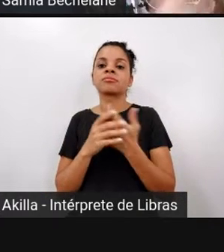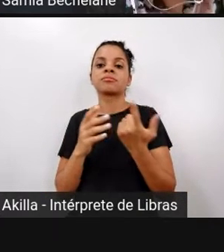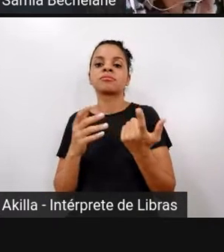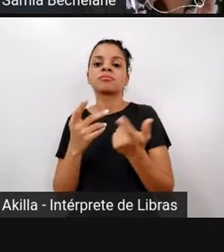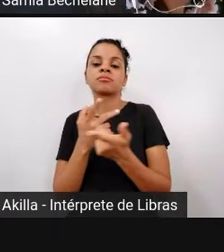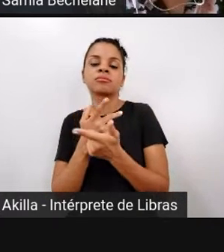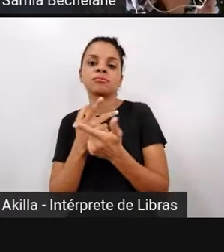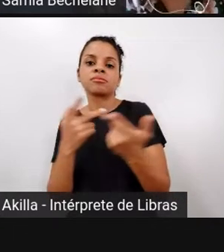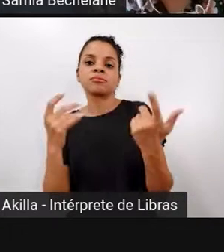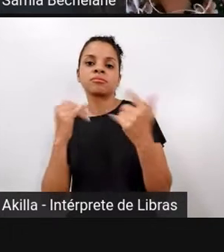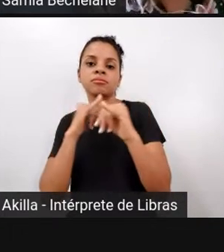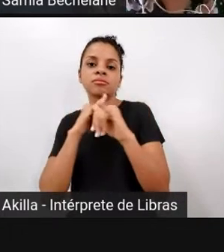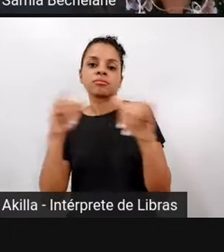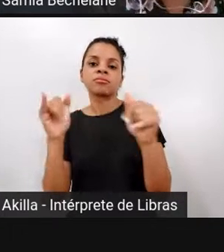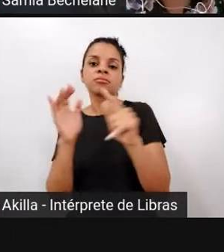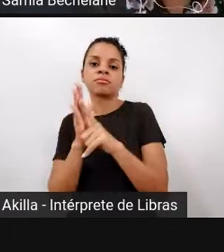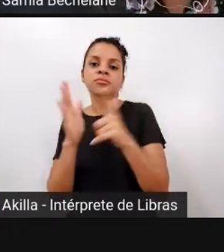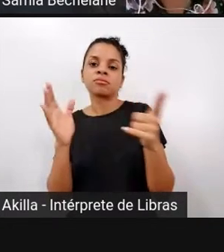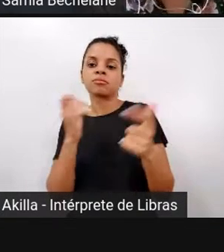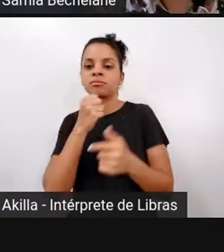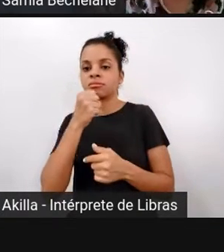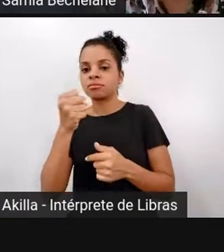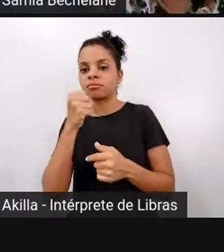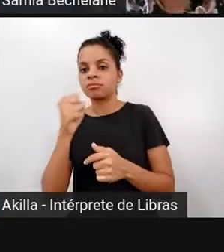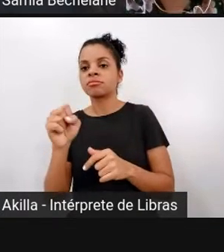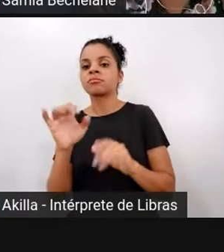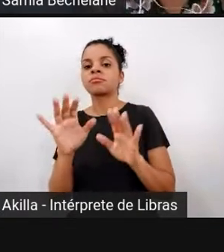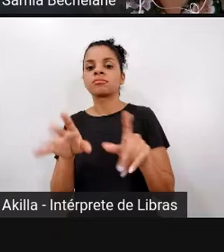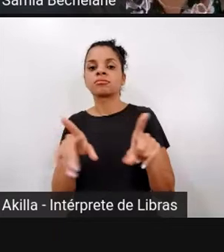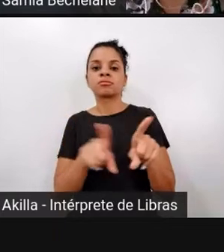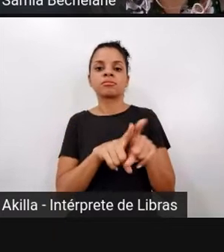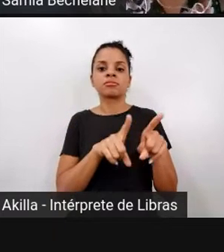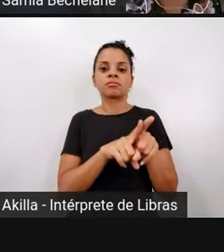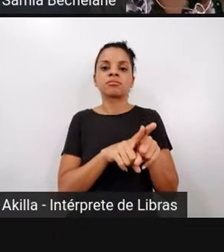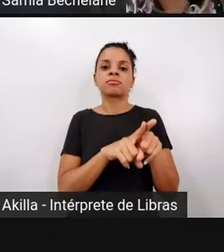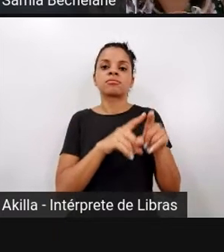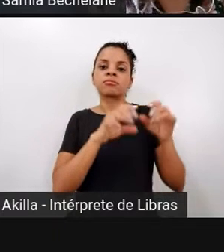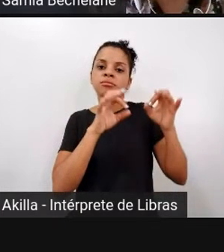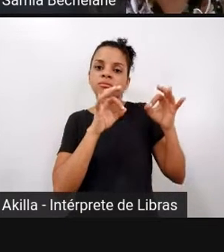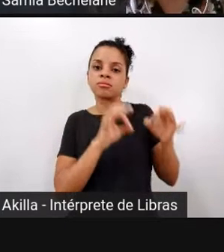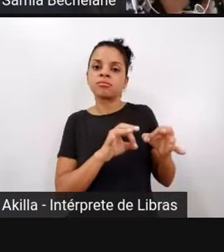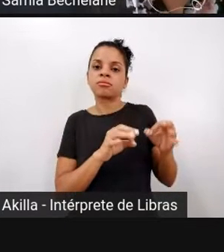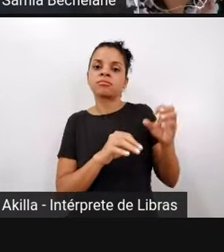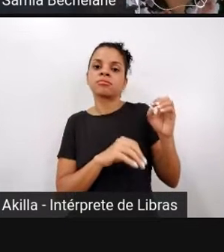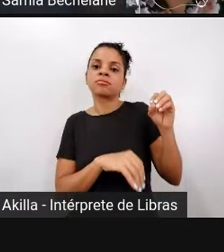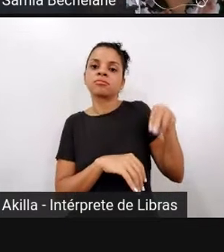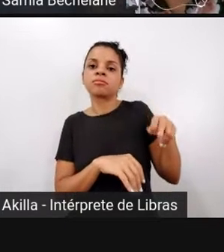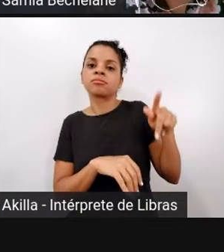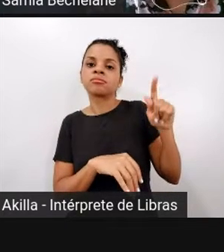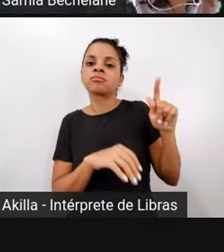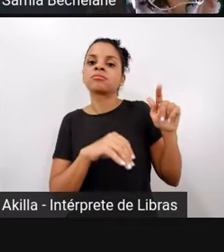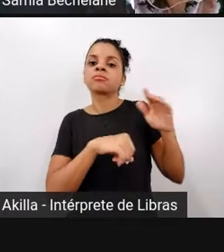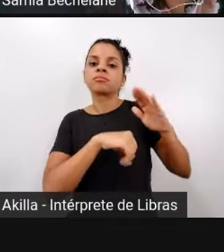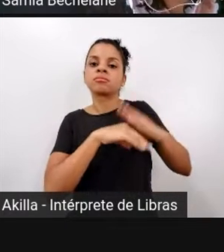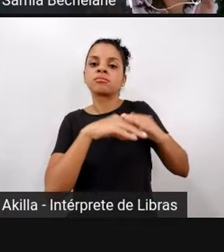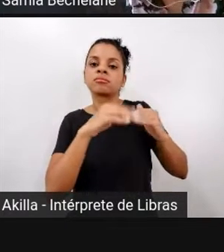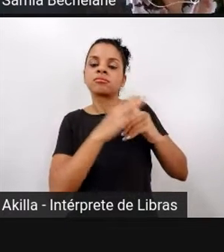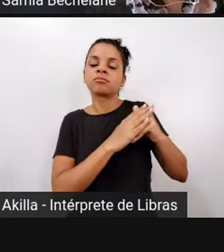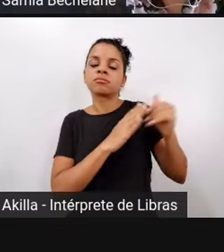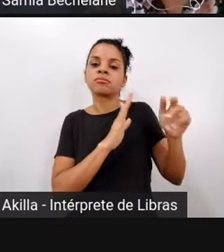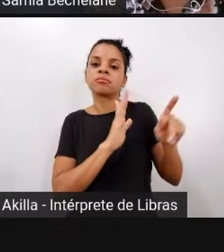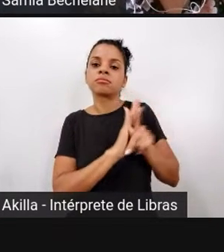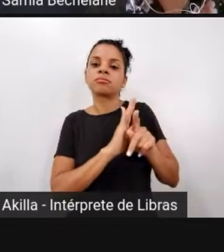ofício, mas também atuando como uma organização social que busca incidir ali sobre pautas específicas. E, por